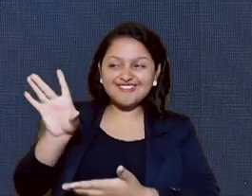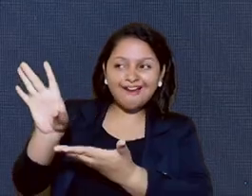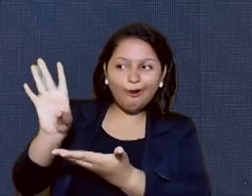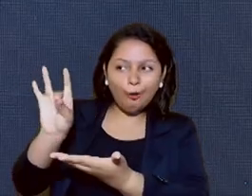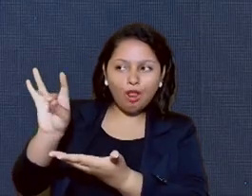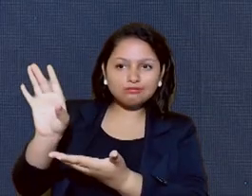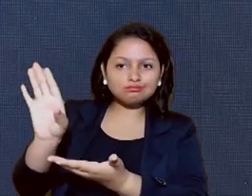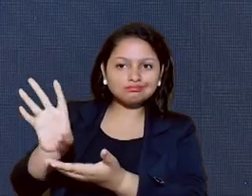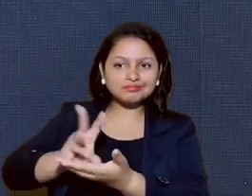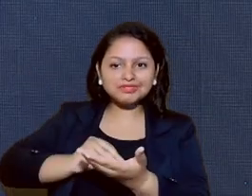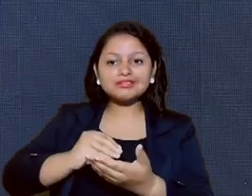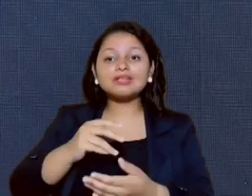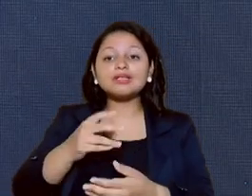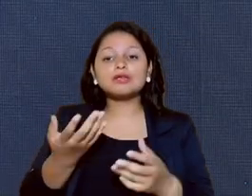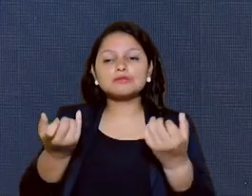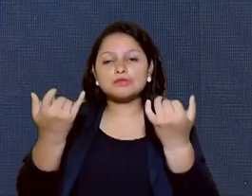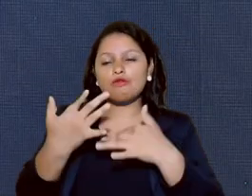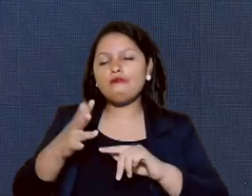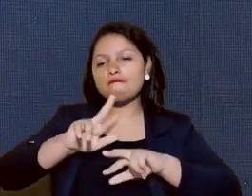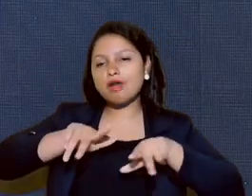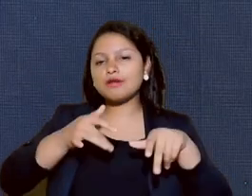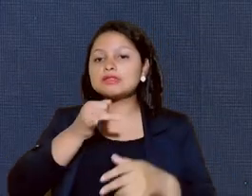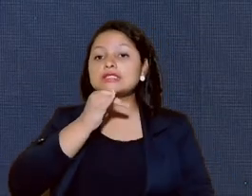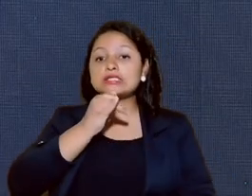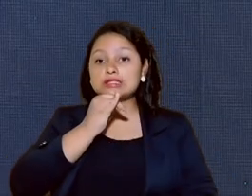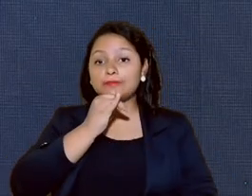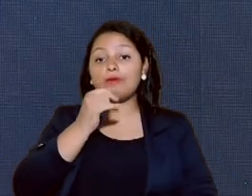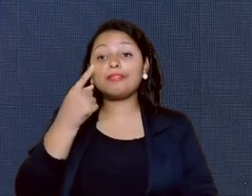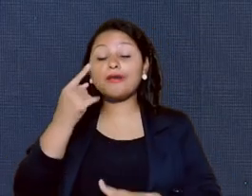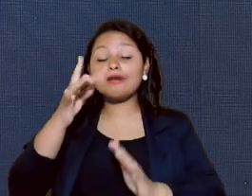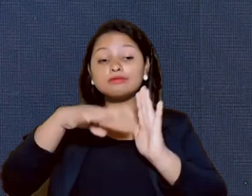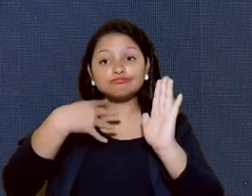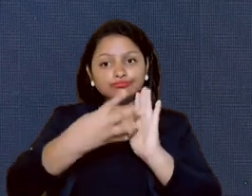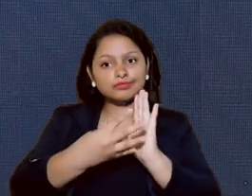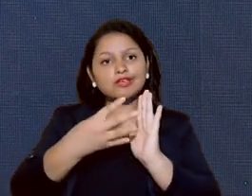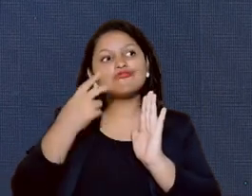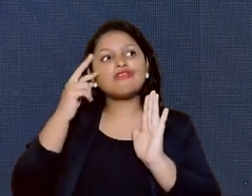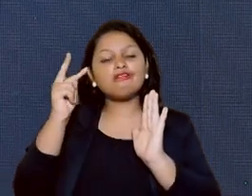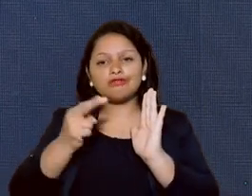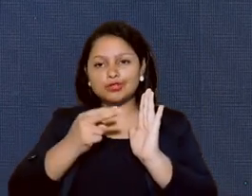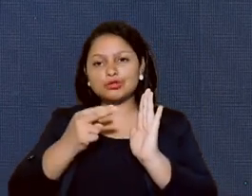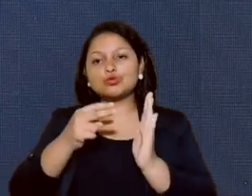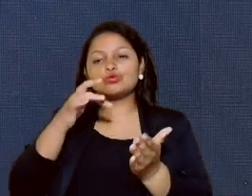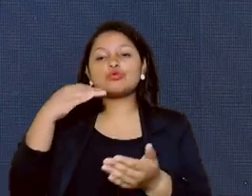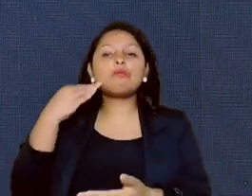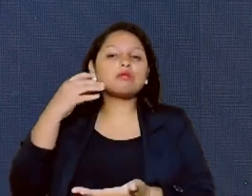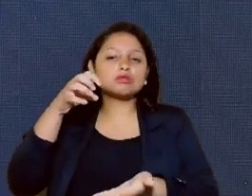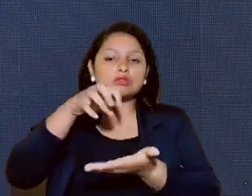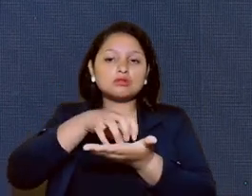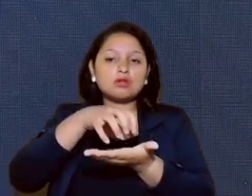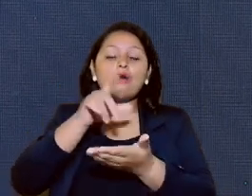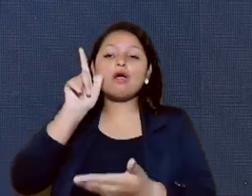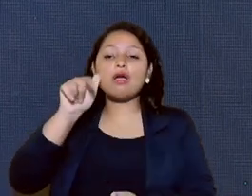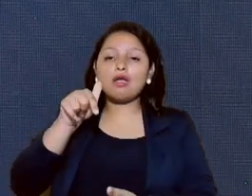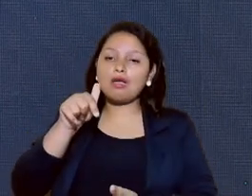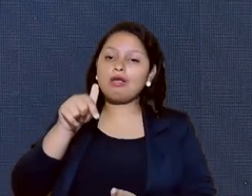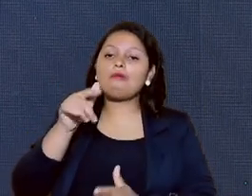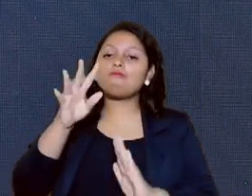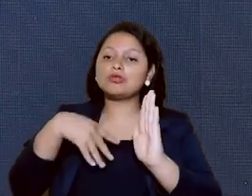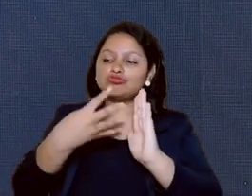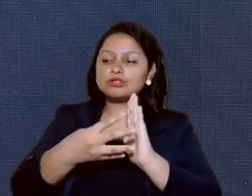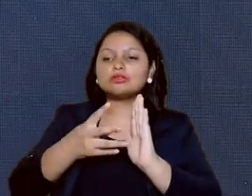exemplos aqui eu acho que eu acho que essa agenda que a gente tem visto aí do Banco Central acho que nos últimos anos é uma agenda que que tem continuidade